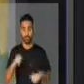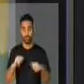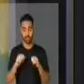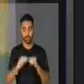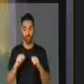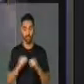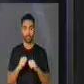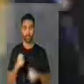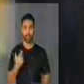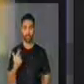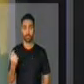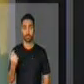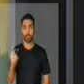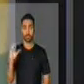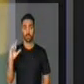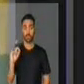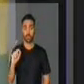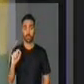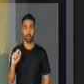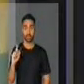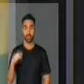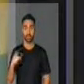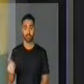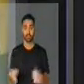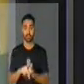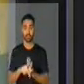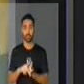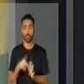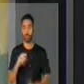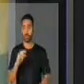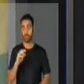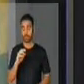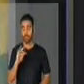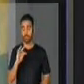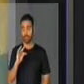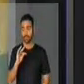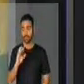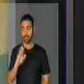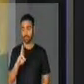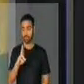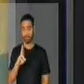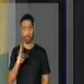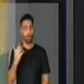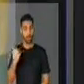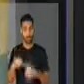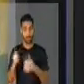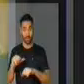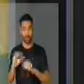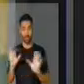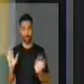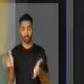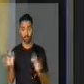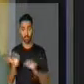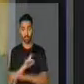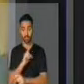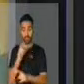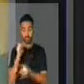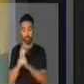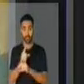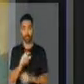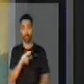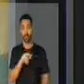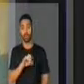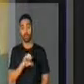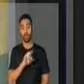2010, por uma auditoria do Tribunal de Contas da União. As análises realizadas evidenciaram que a estrutura da rede de